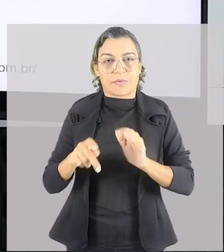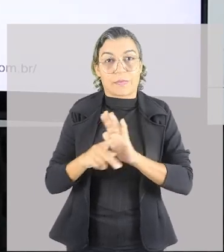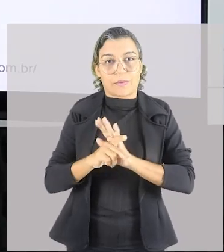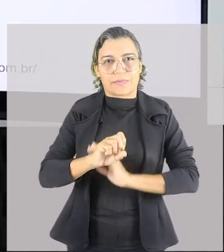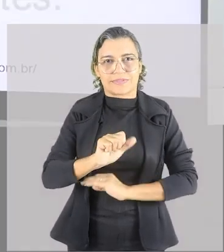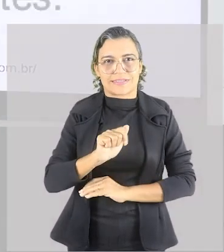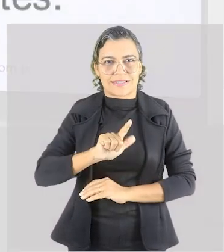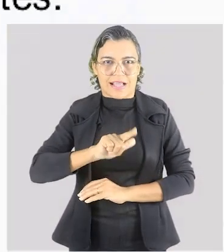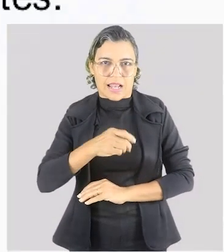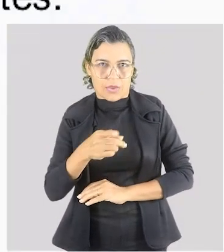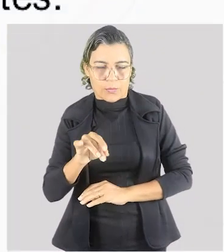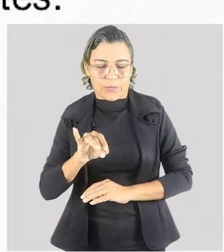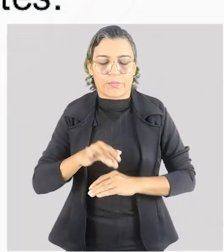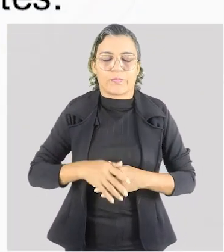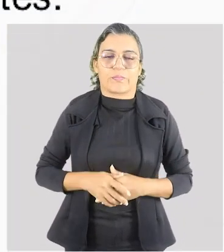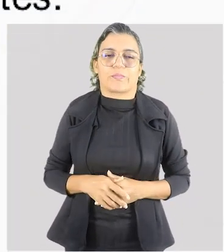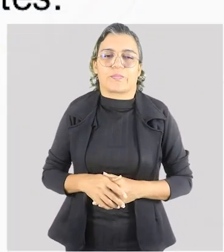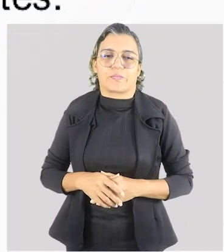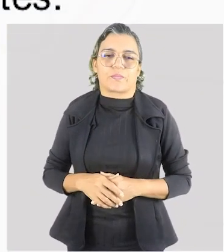E aí,